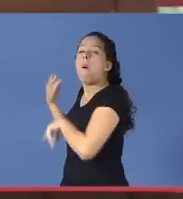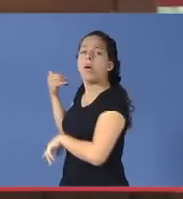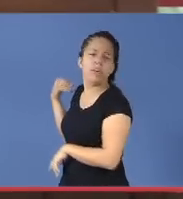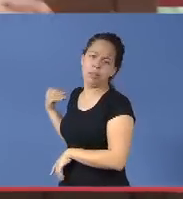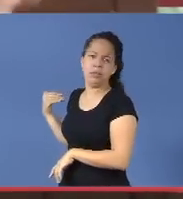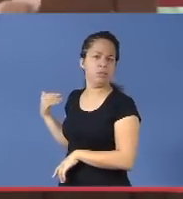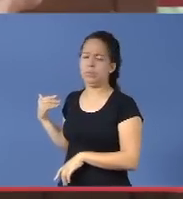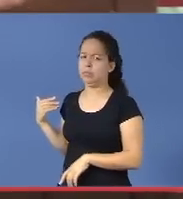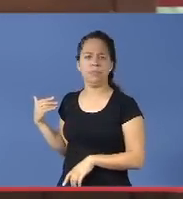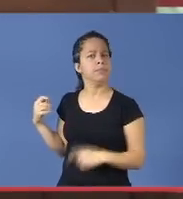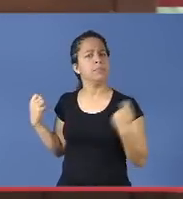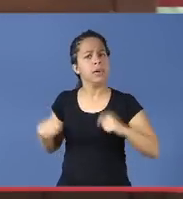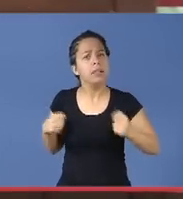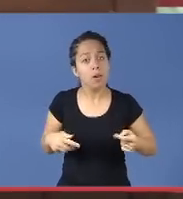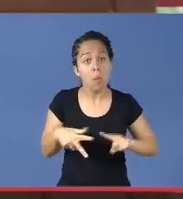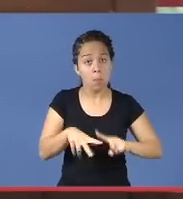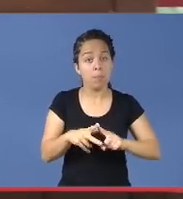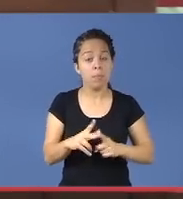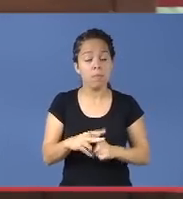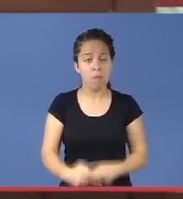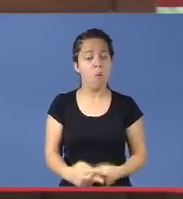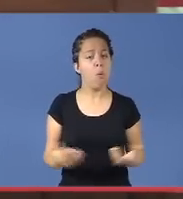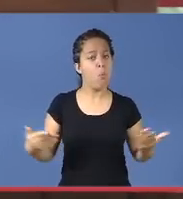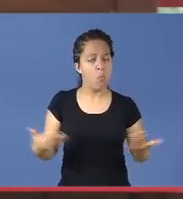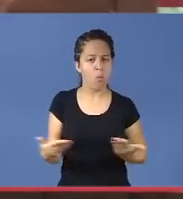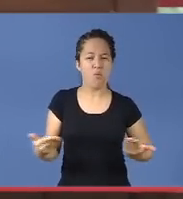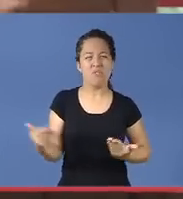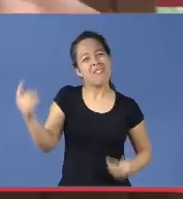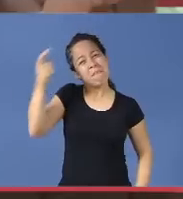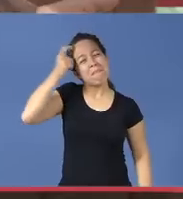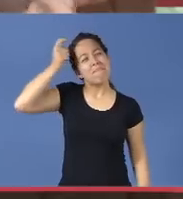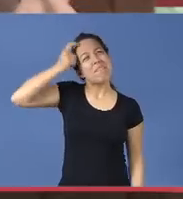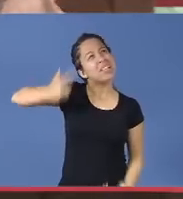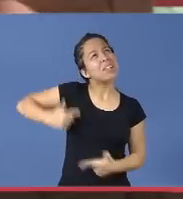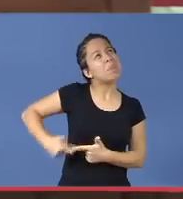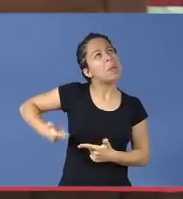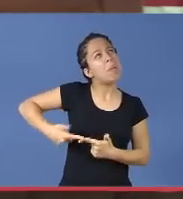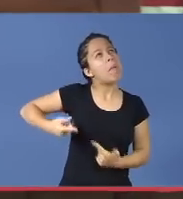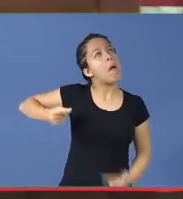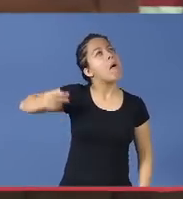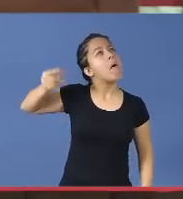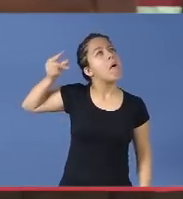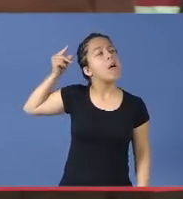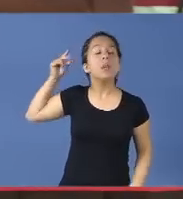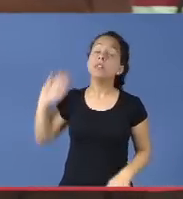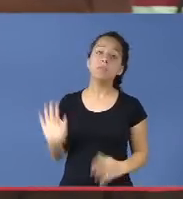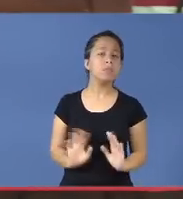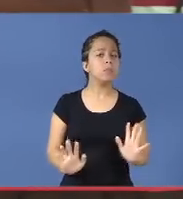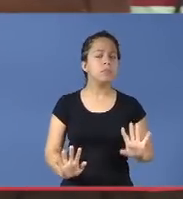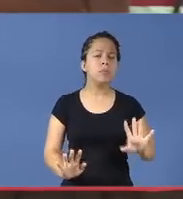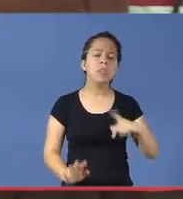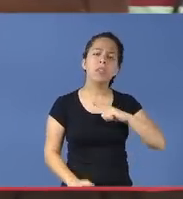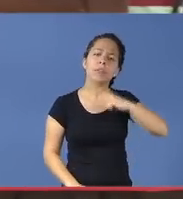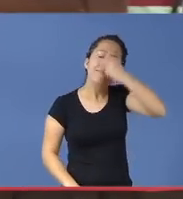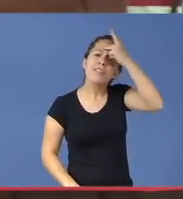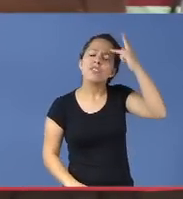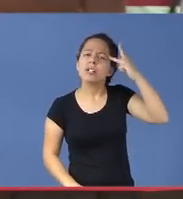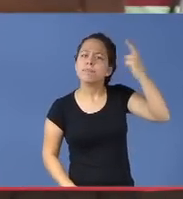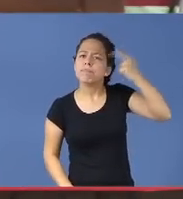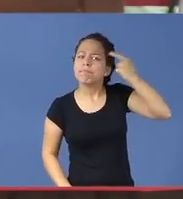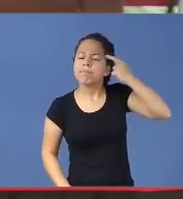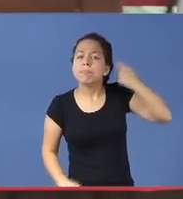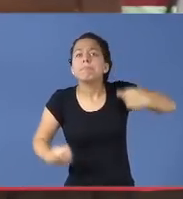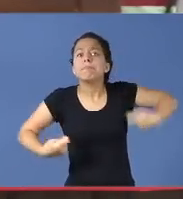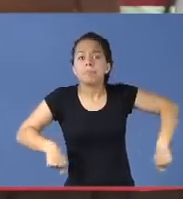velha, carregando sacola de problemas. Mas não temos mais isso. Há um povo que está vindo, que precisa entender uma